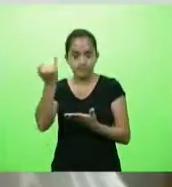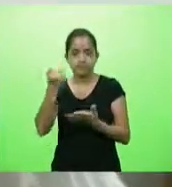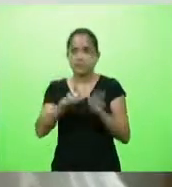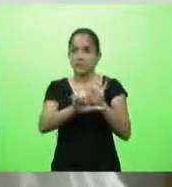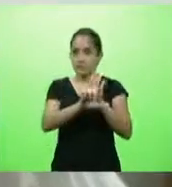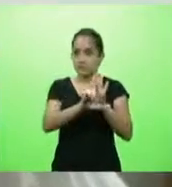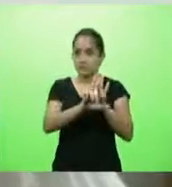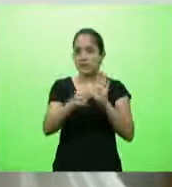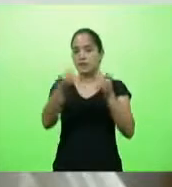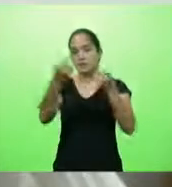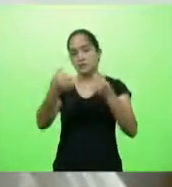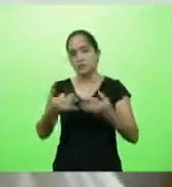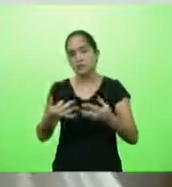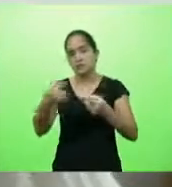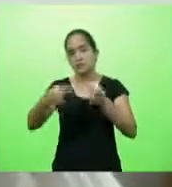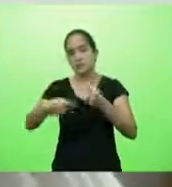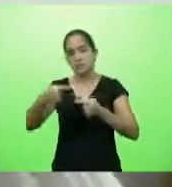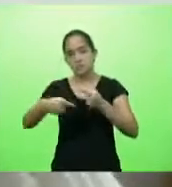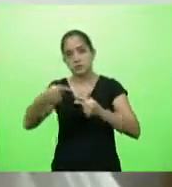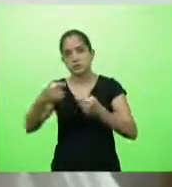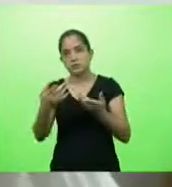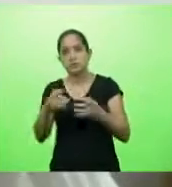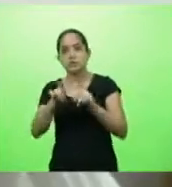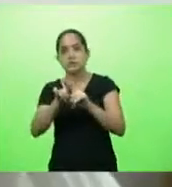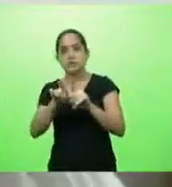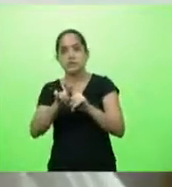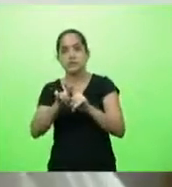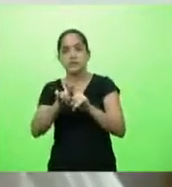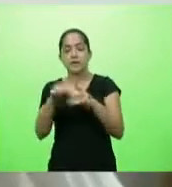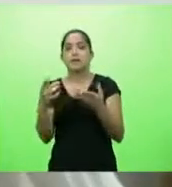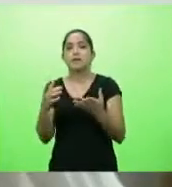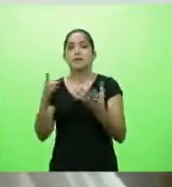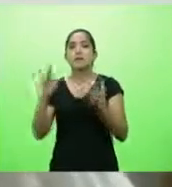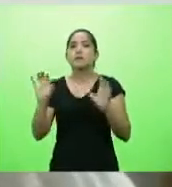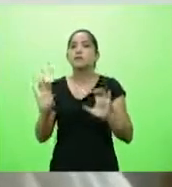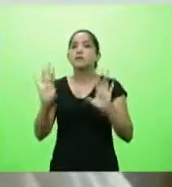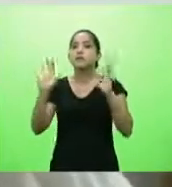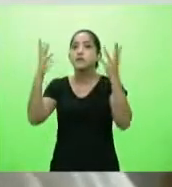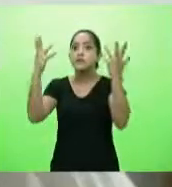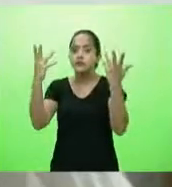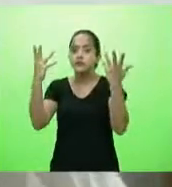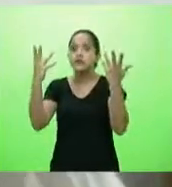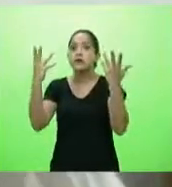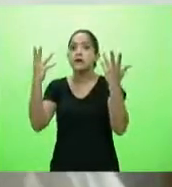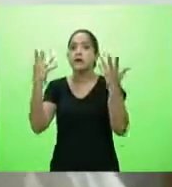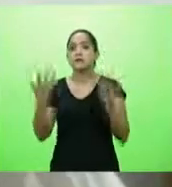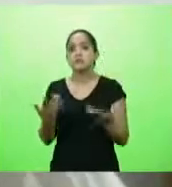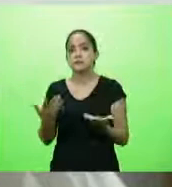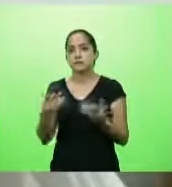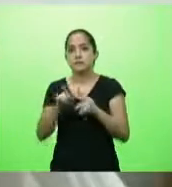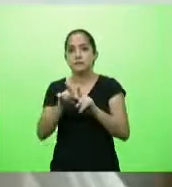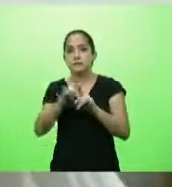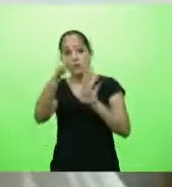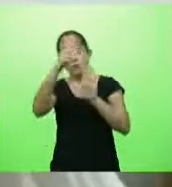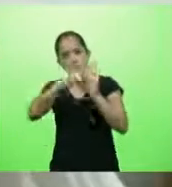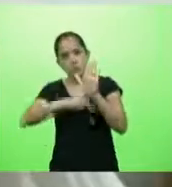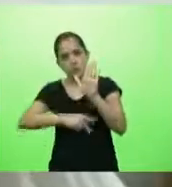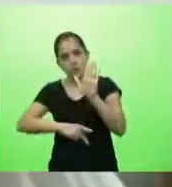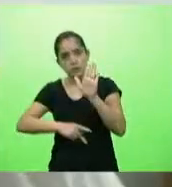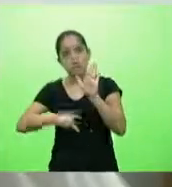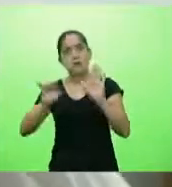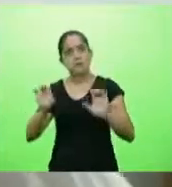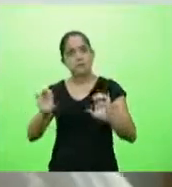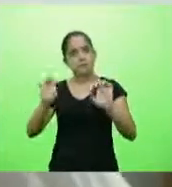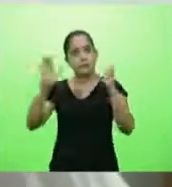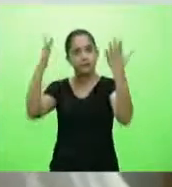e também tratamos dos festivais, a necessidade de um programa para grandes eventos culturais